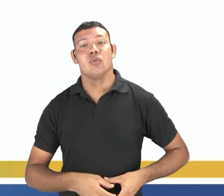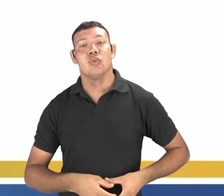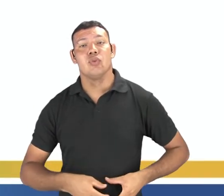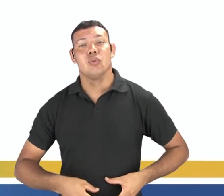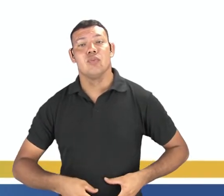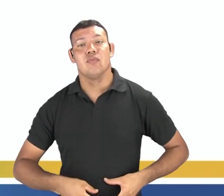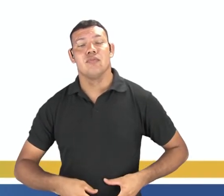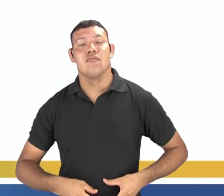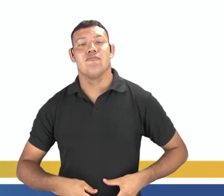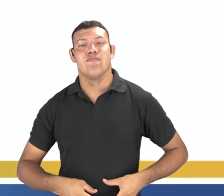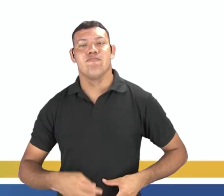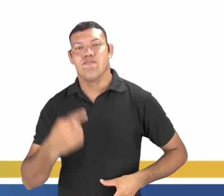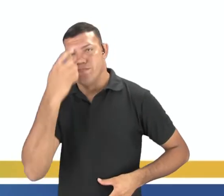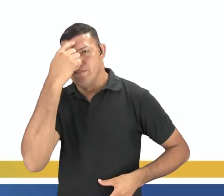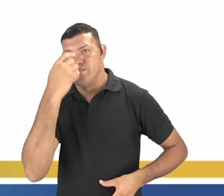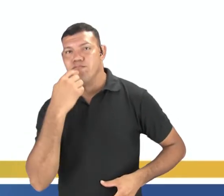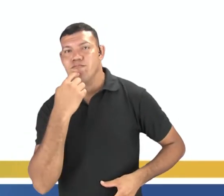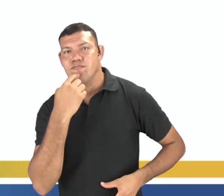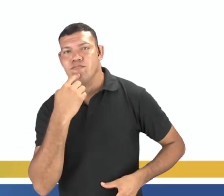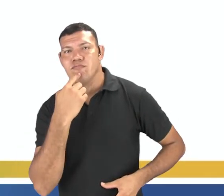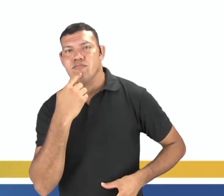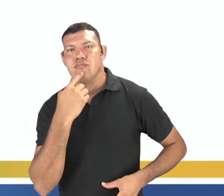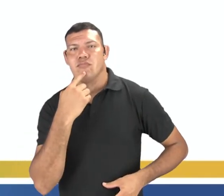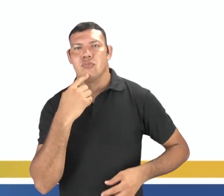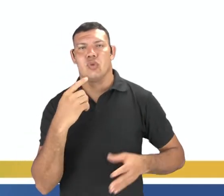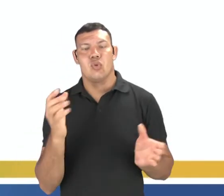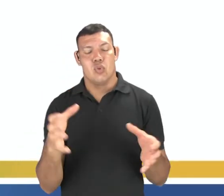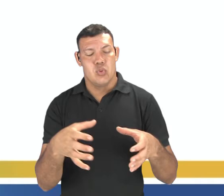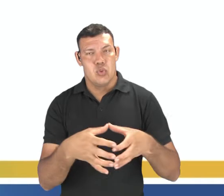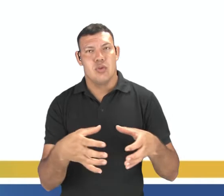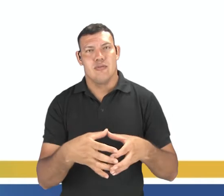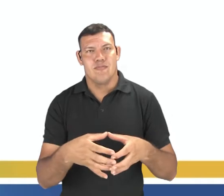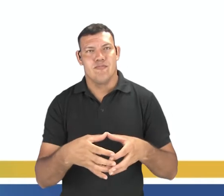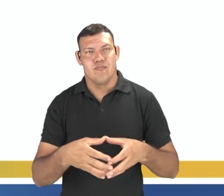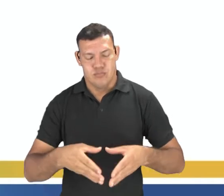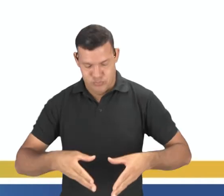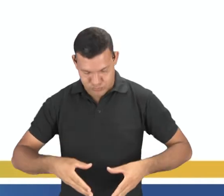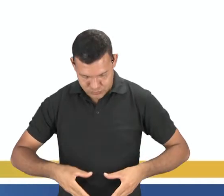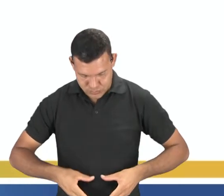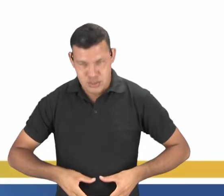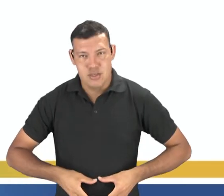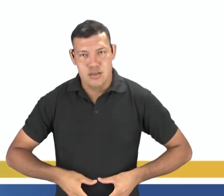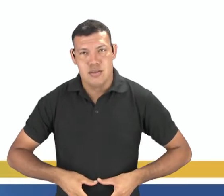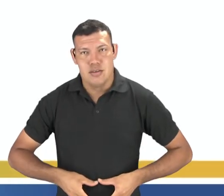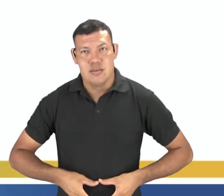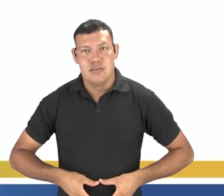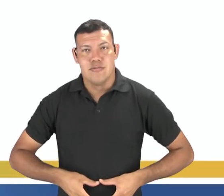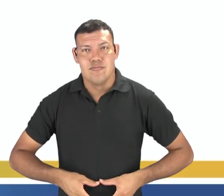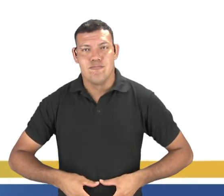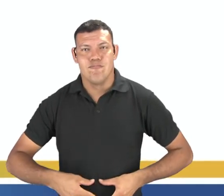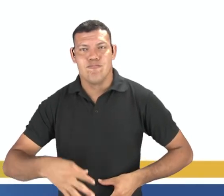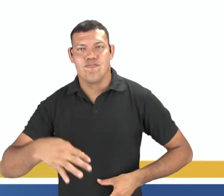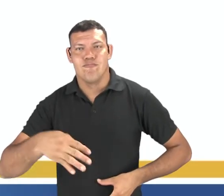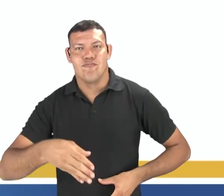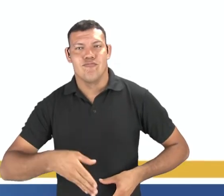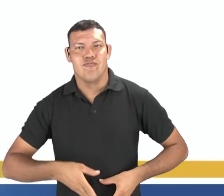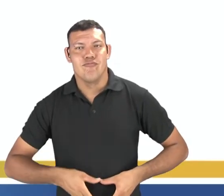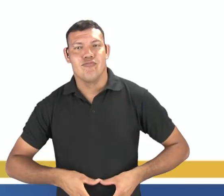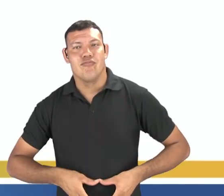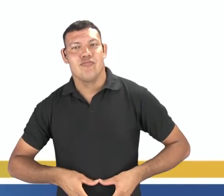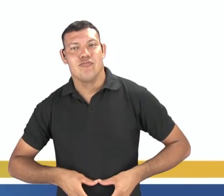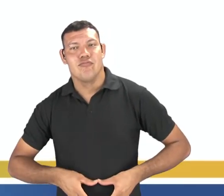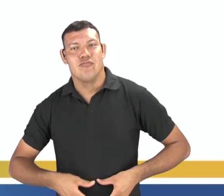podemos ver a imagem, né, o conjunto todo, a entrada, né, que é da vagina, nós podemos ver o colo